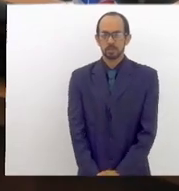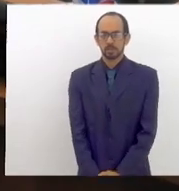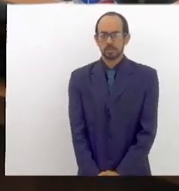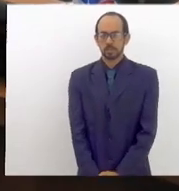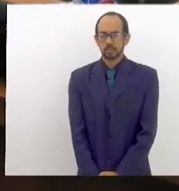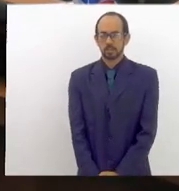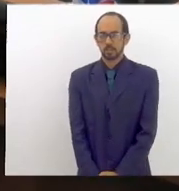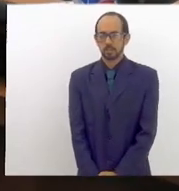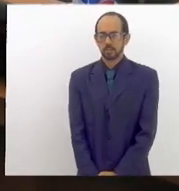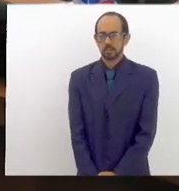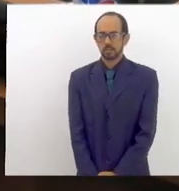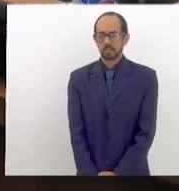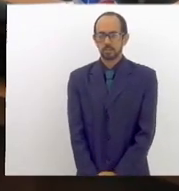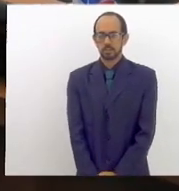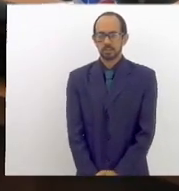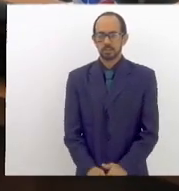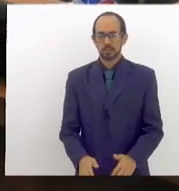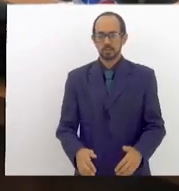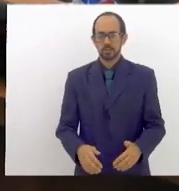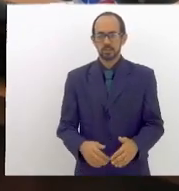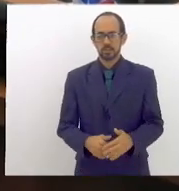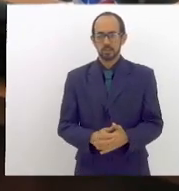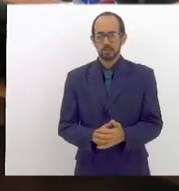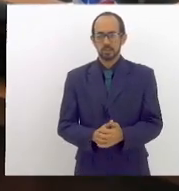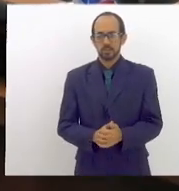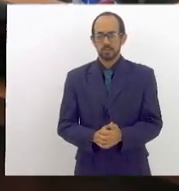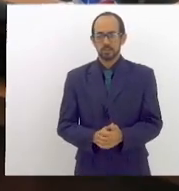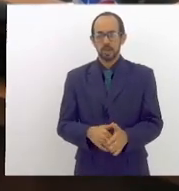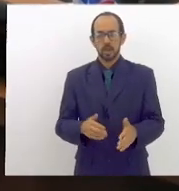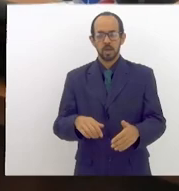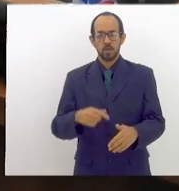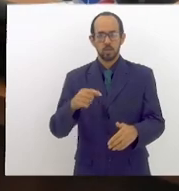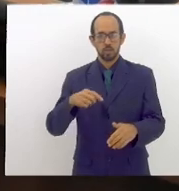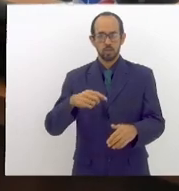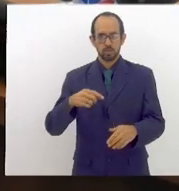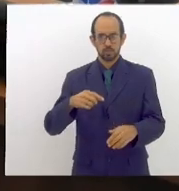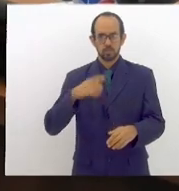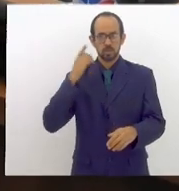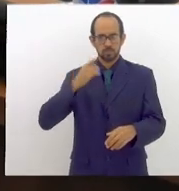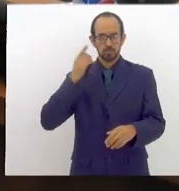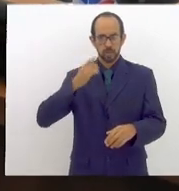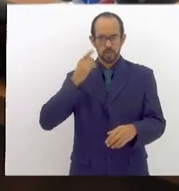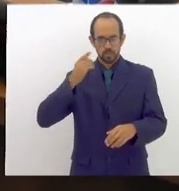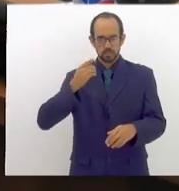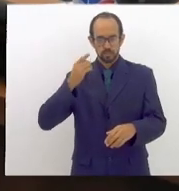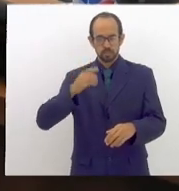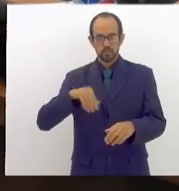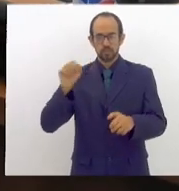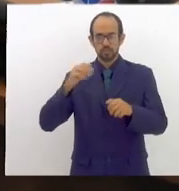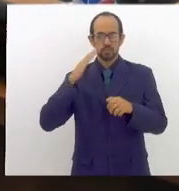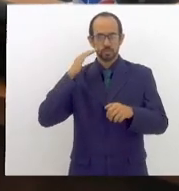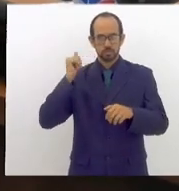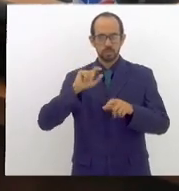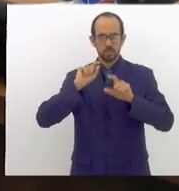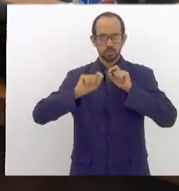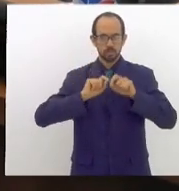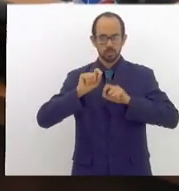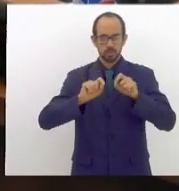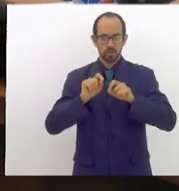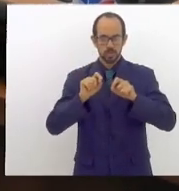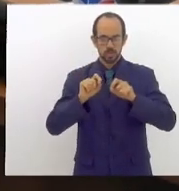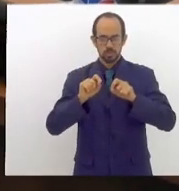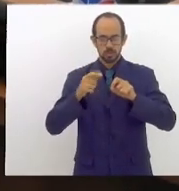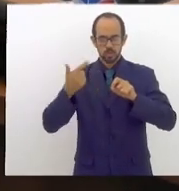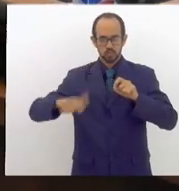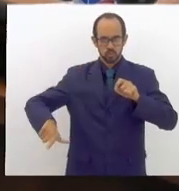não por achar que o projeto seja descabido ou que os parlamentares têm uma situação Igual aos